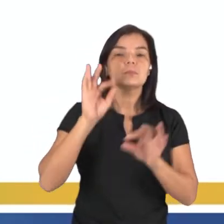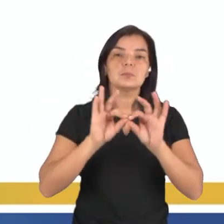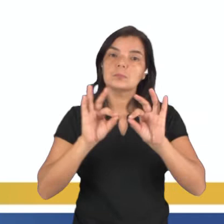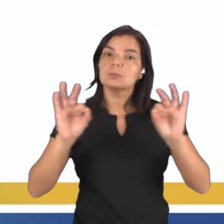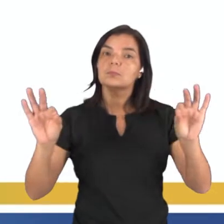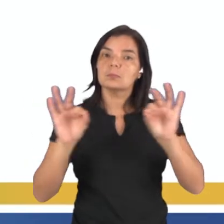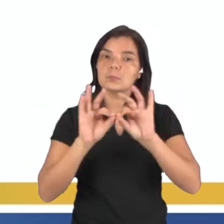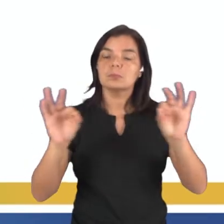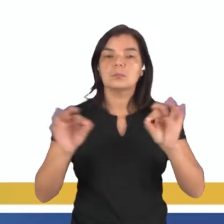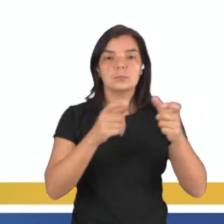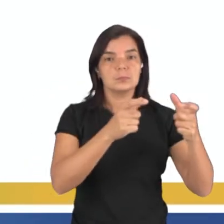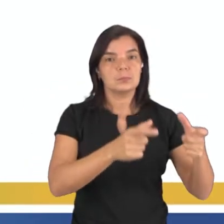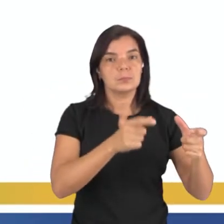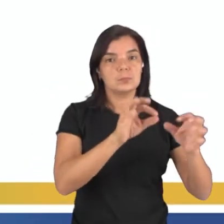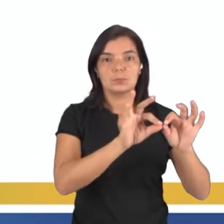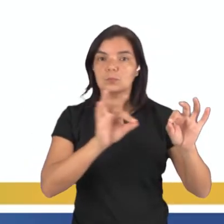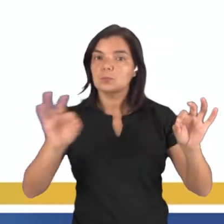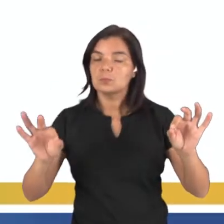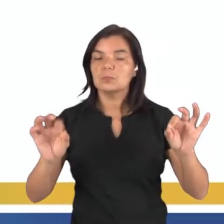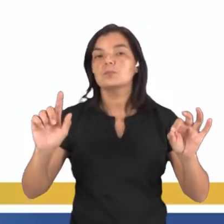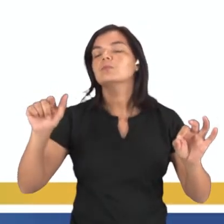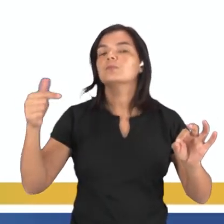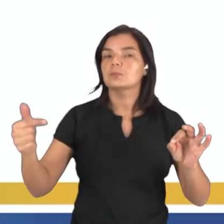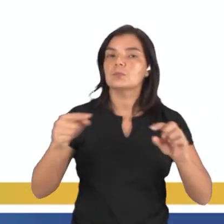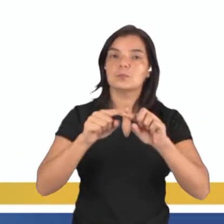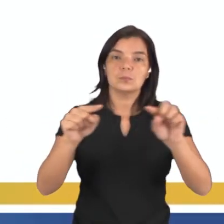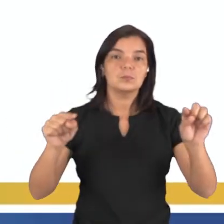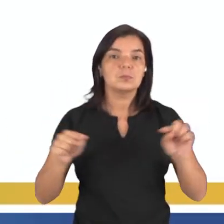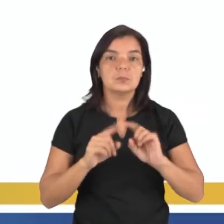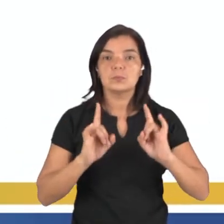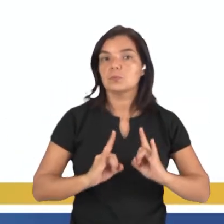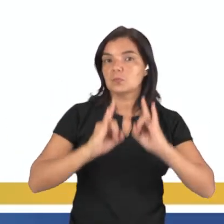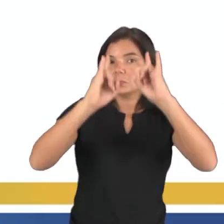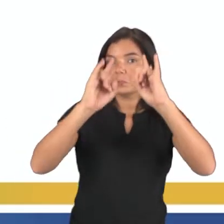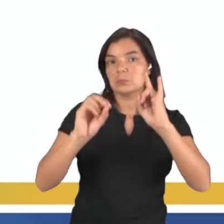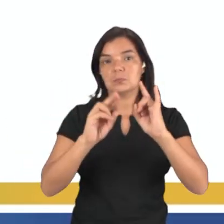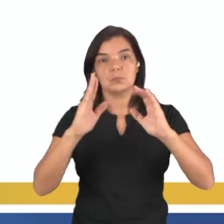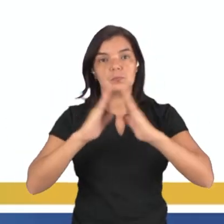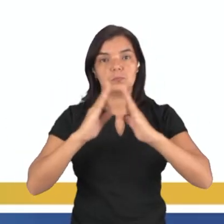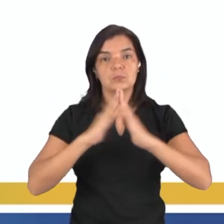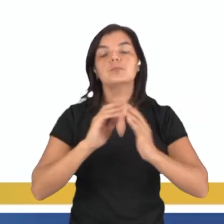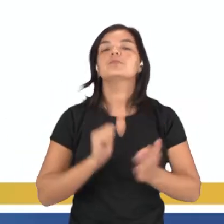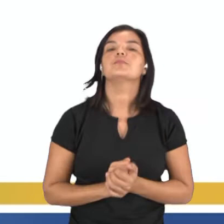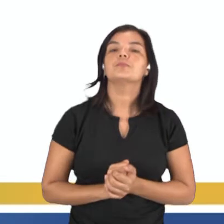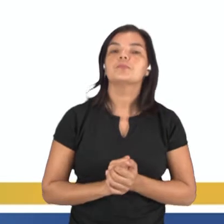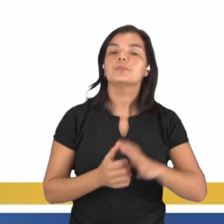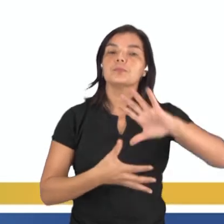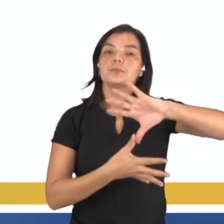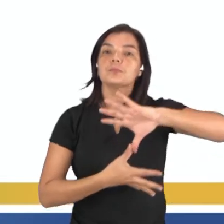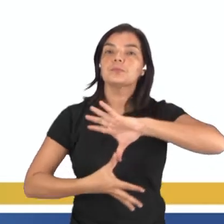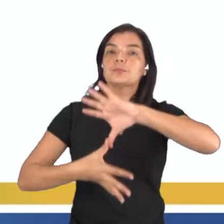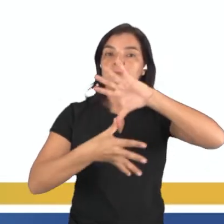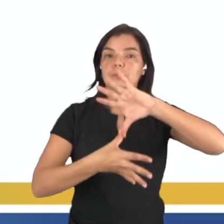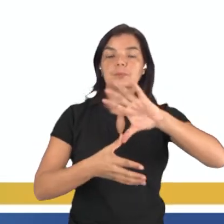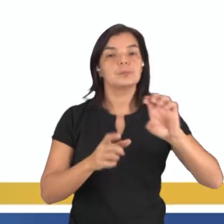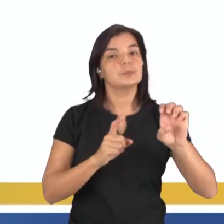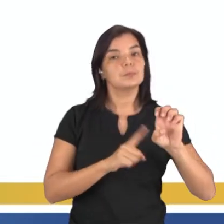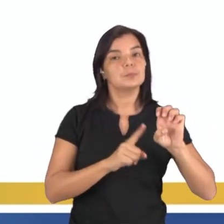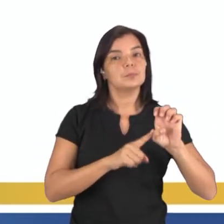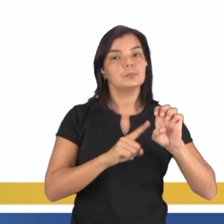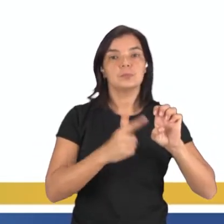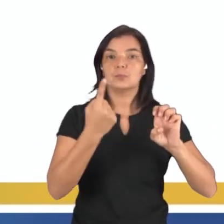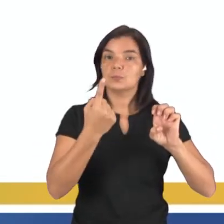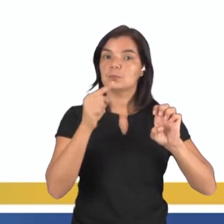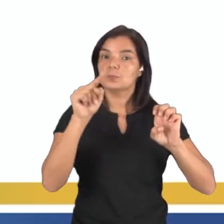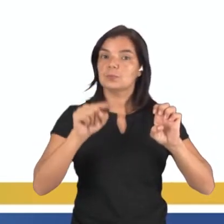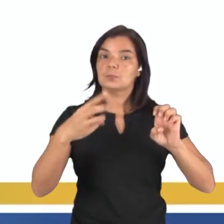distâncias entre uma localidade, entre o tamanho de uma sala, de um prédio, de uma casa. Num mapa de escala de 1